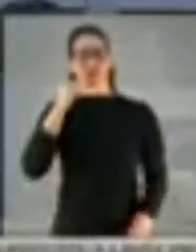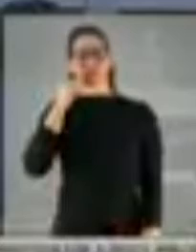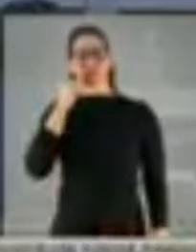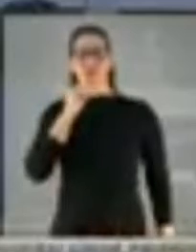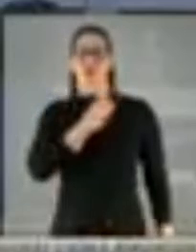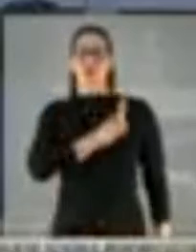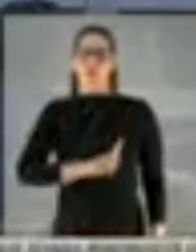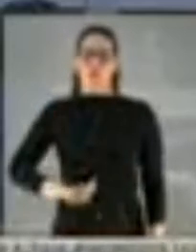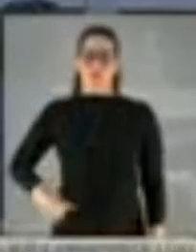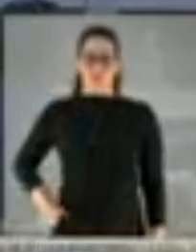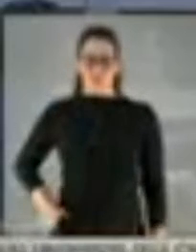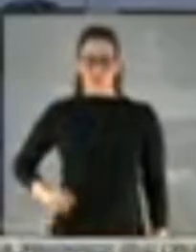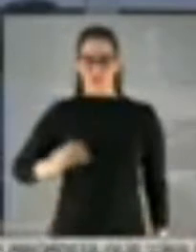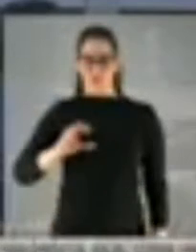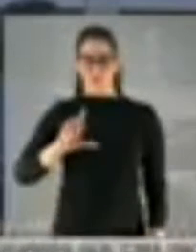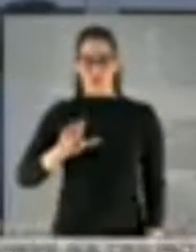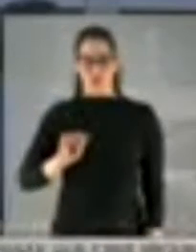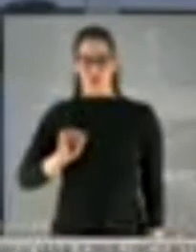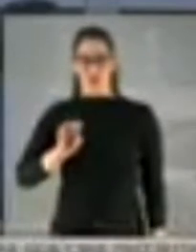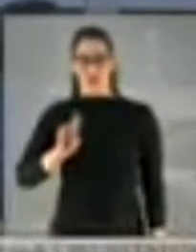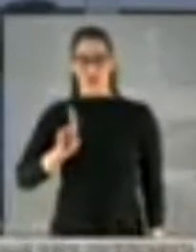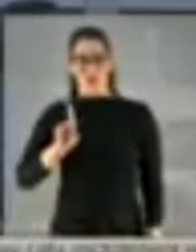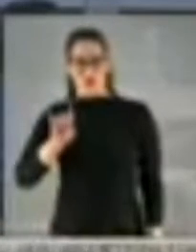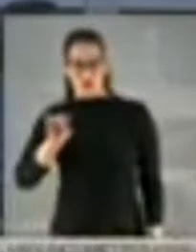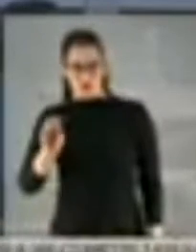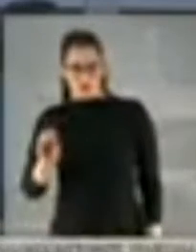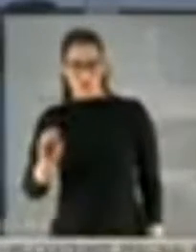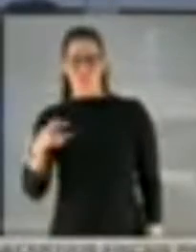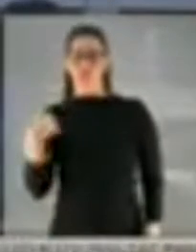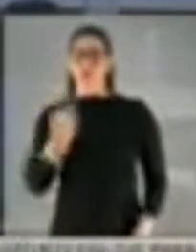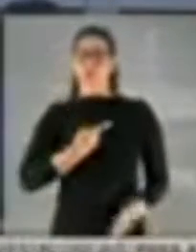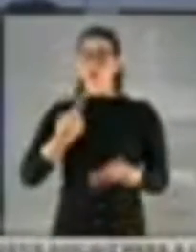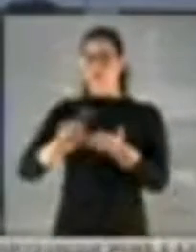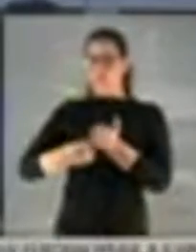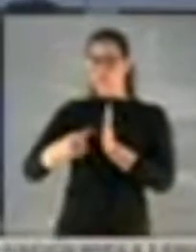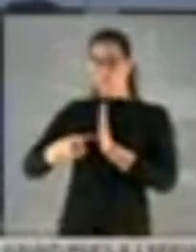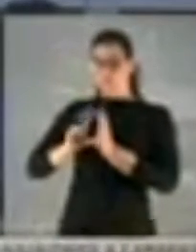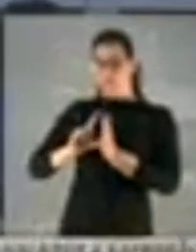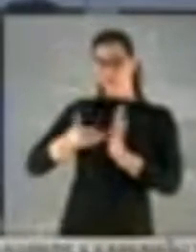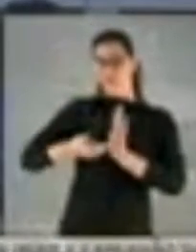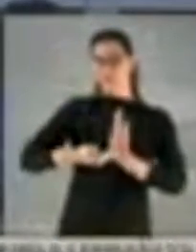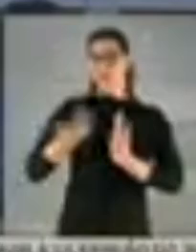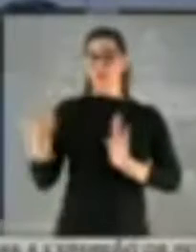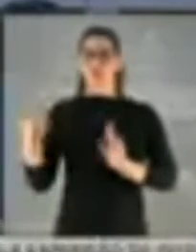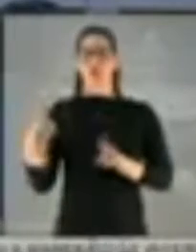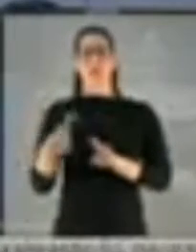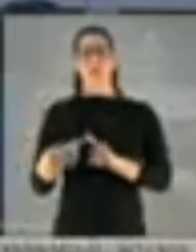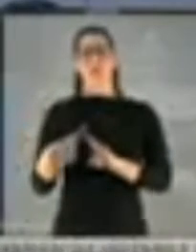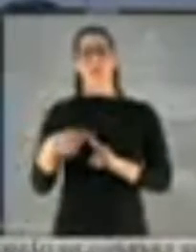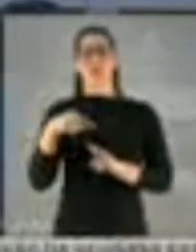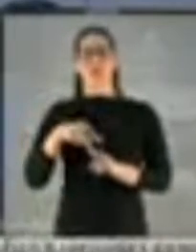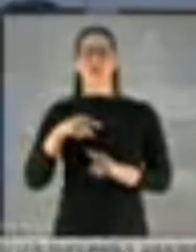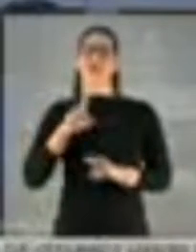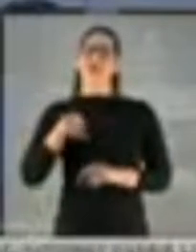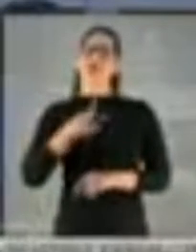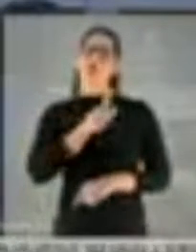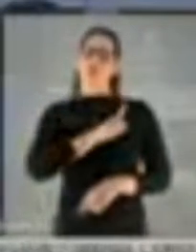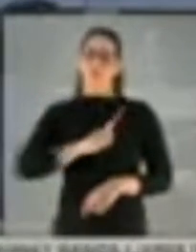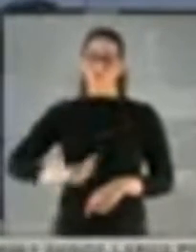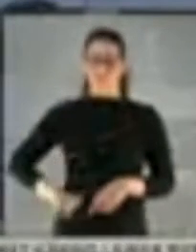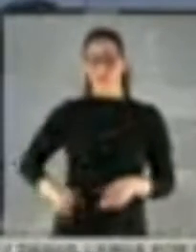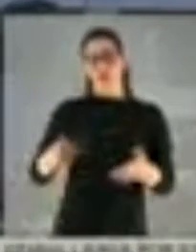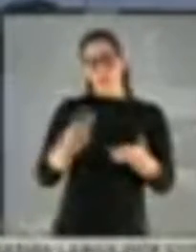O governador Cláudio Castro, de comum acordo entre todos os senadores, retiramos porque ele não era governador à época que